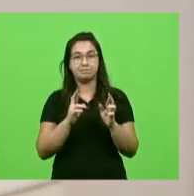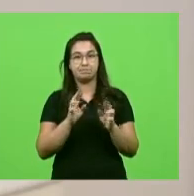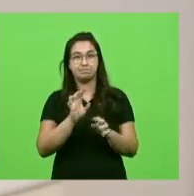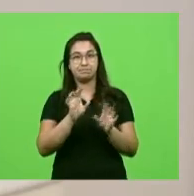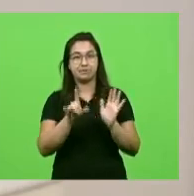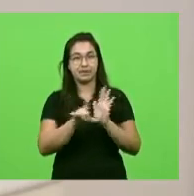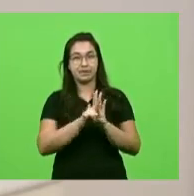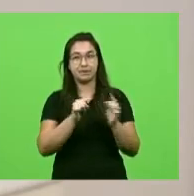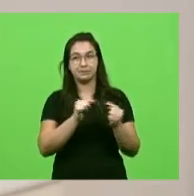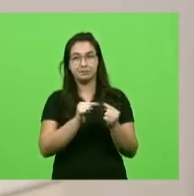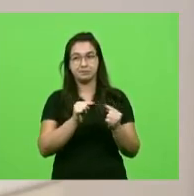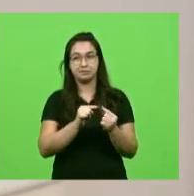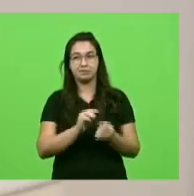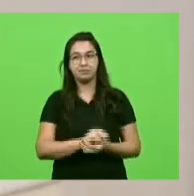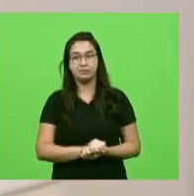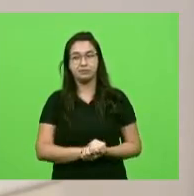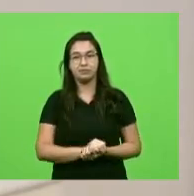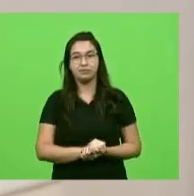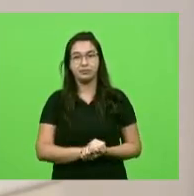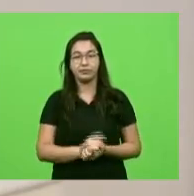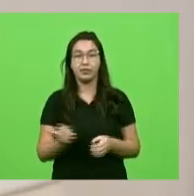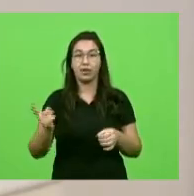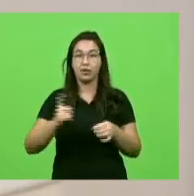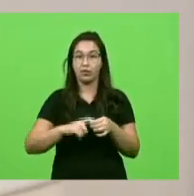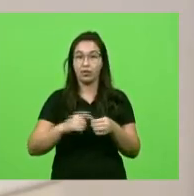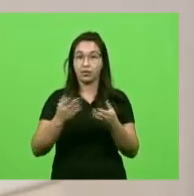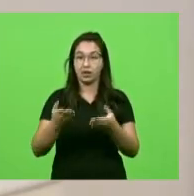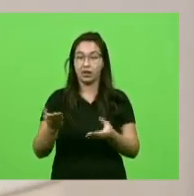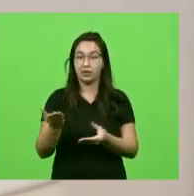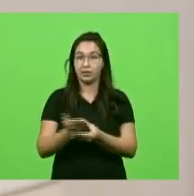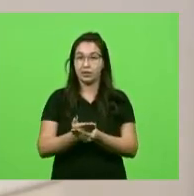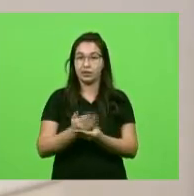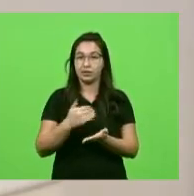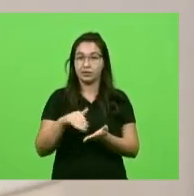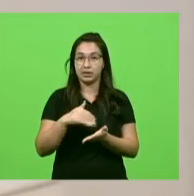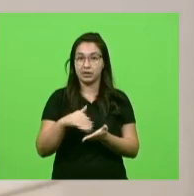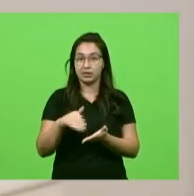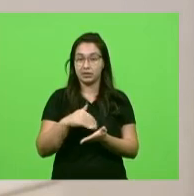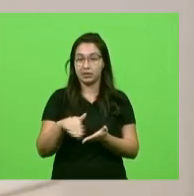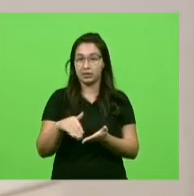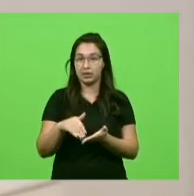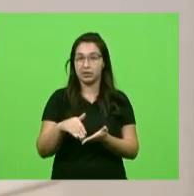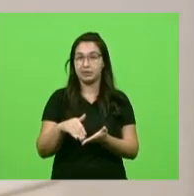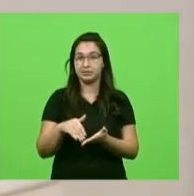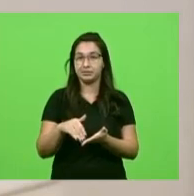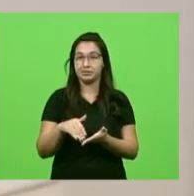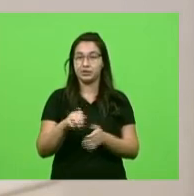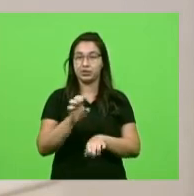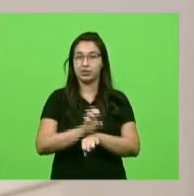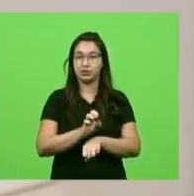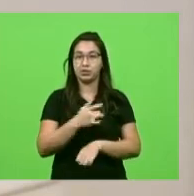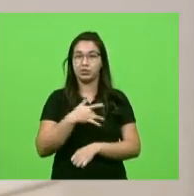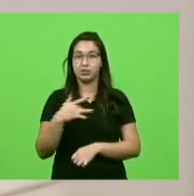aspas. Retornando ao processo da Secretaria de Estado, da Secretaria Estadual de Saúde